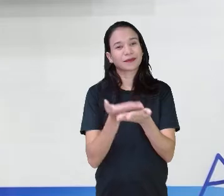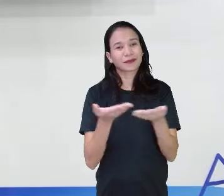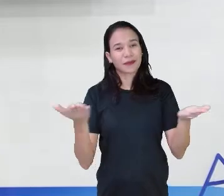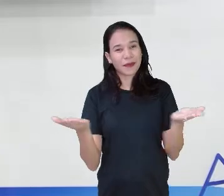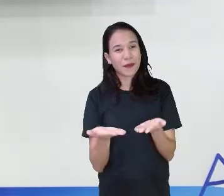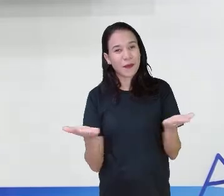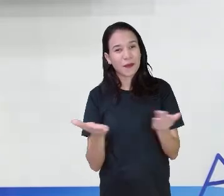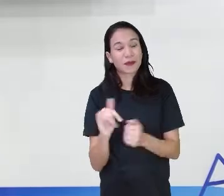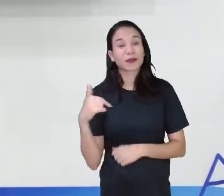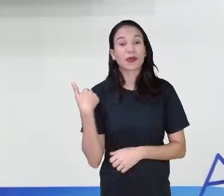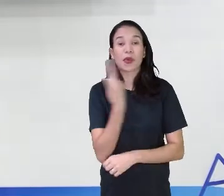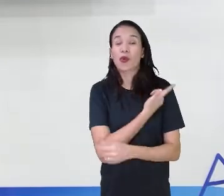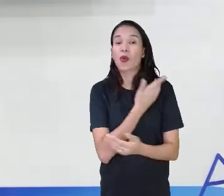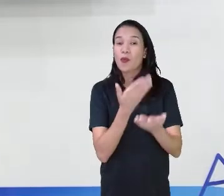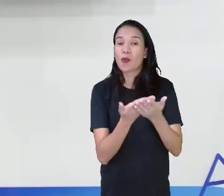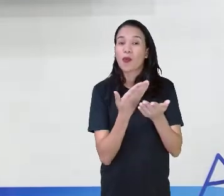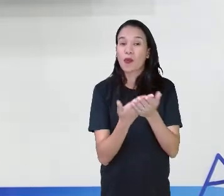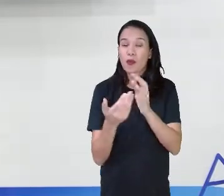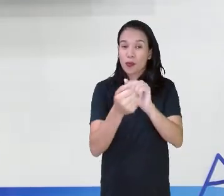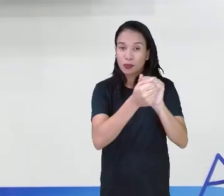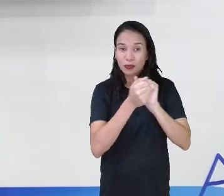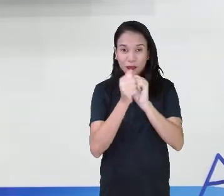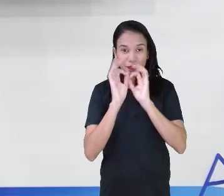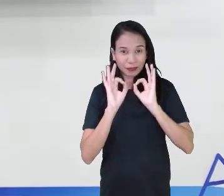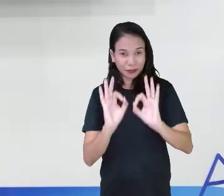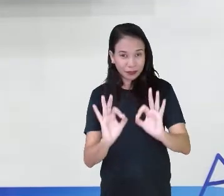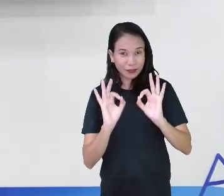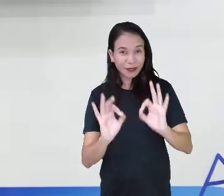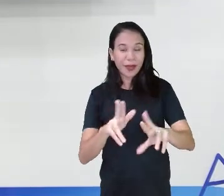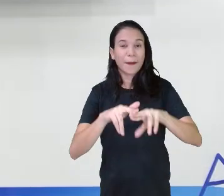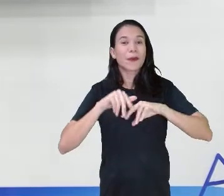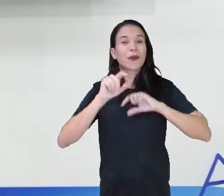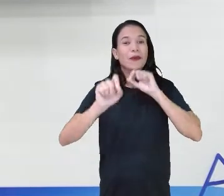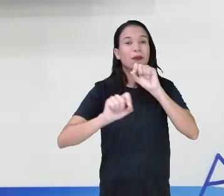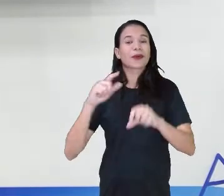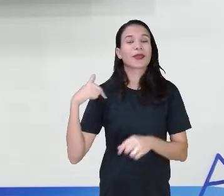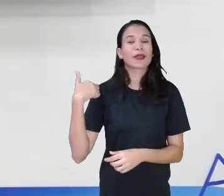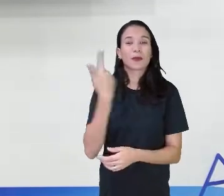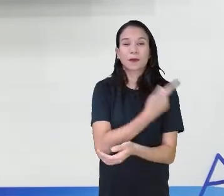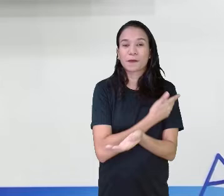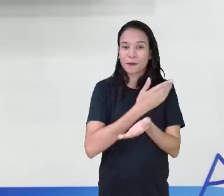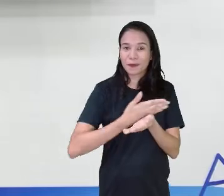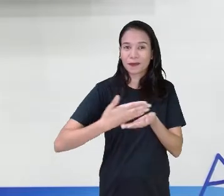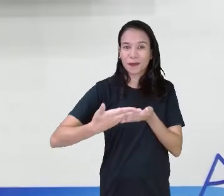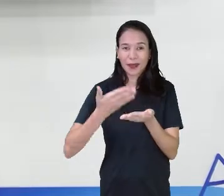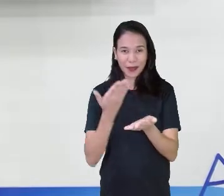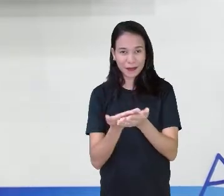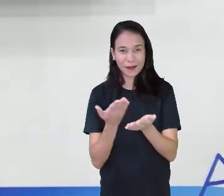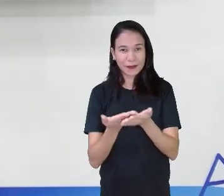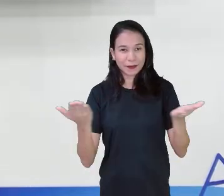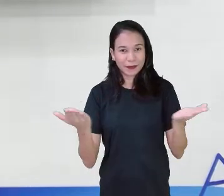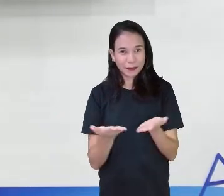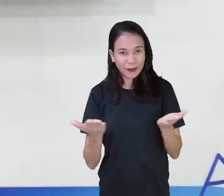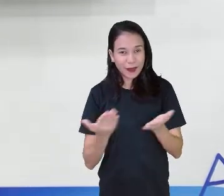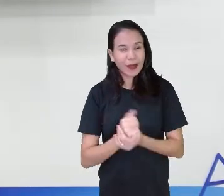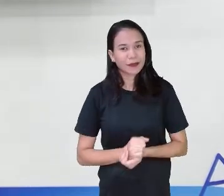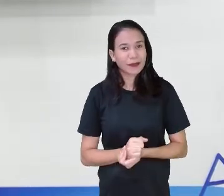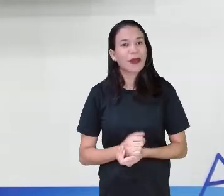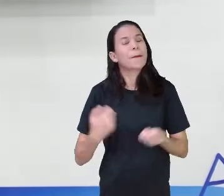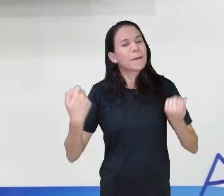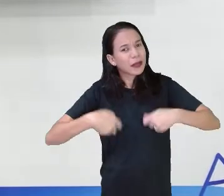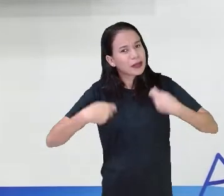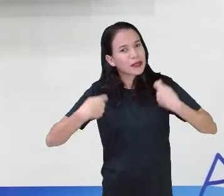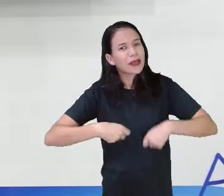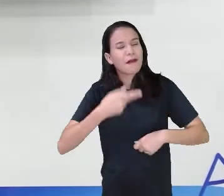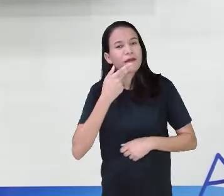aula e a gente trabalhar junto, tá certo? Então, para iniciarmos a nossa aula, eu não poderia deixar